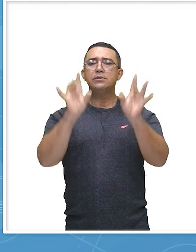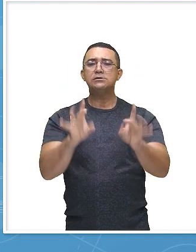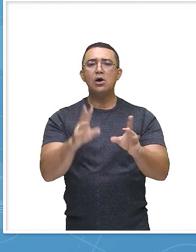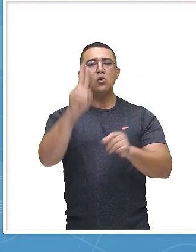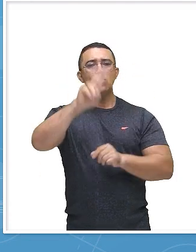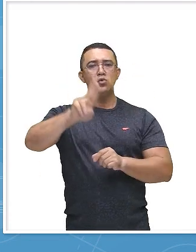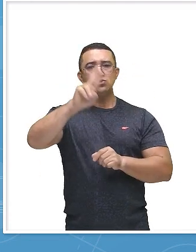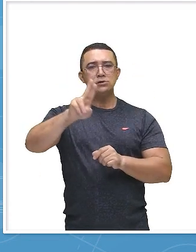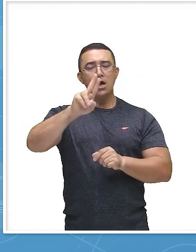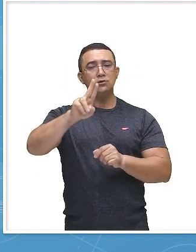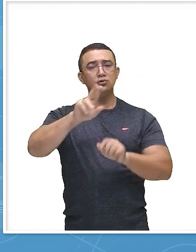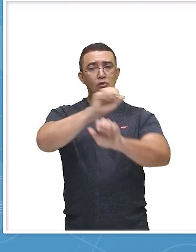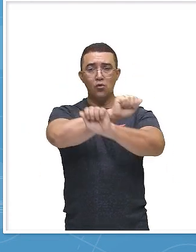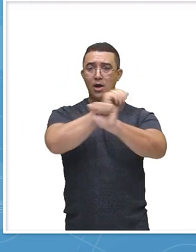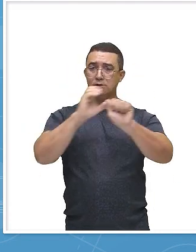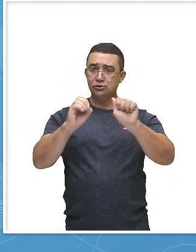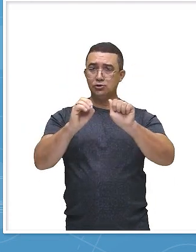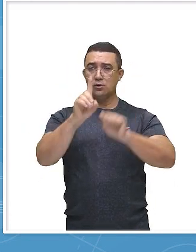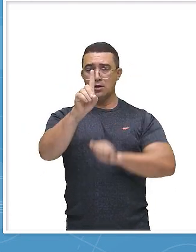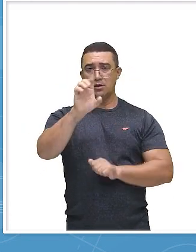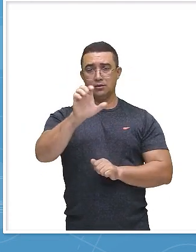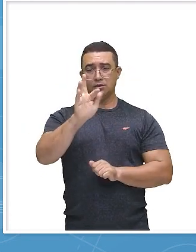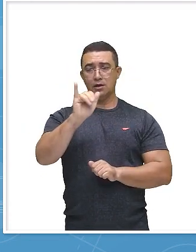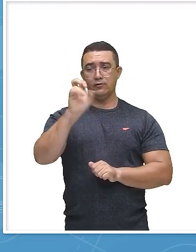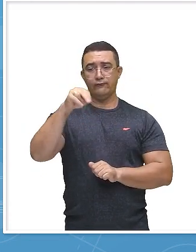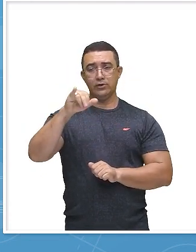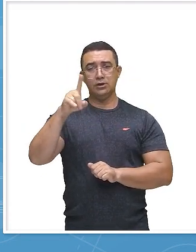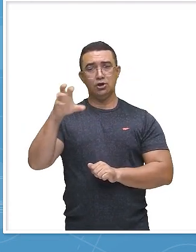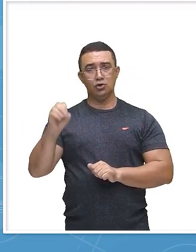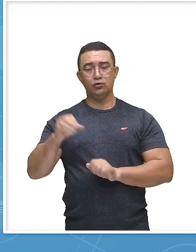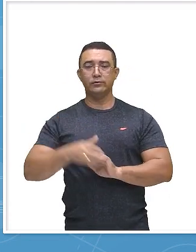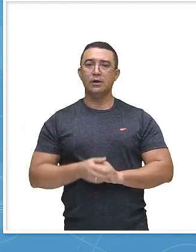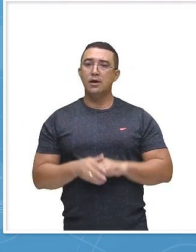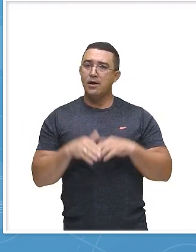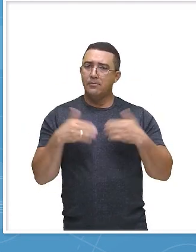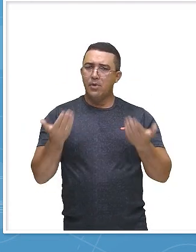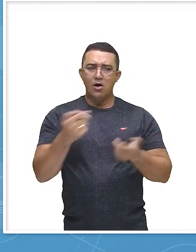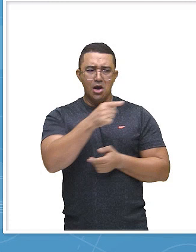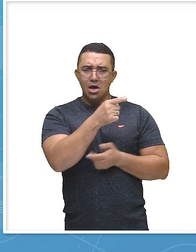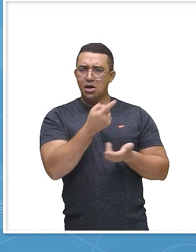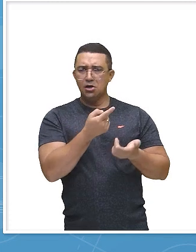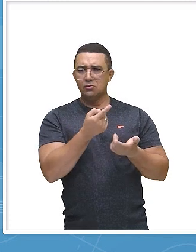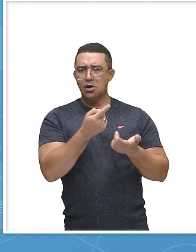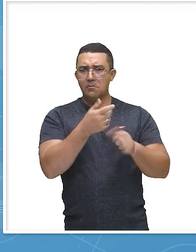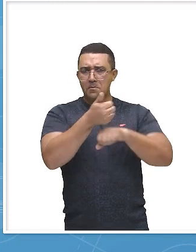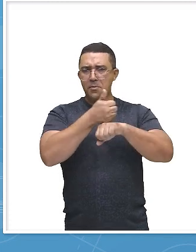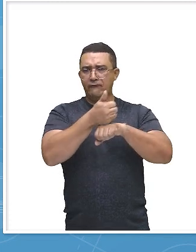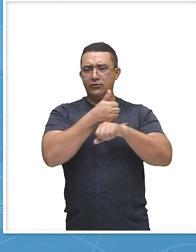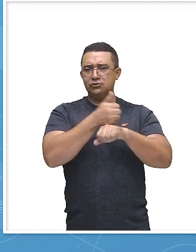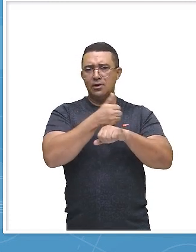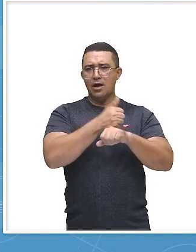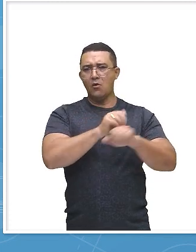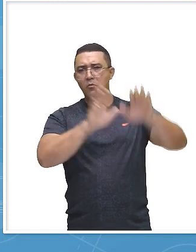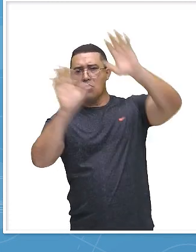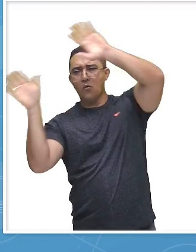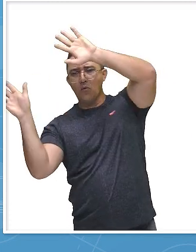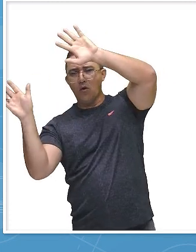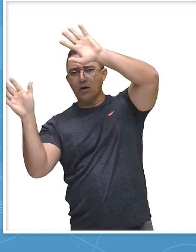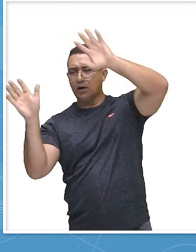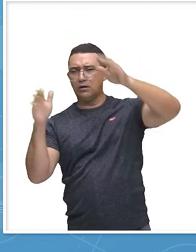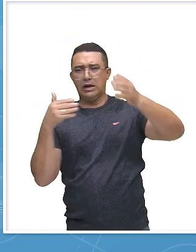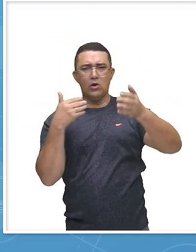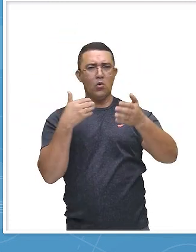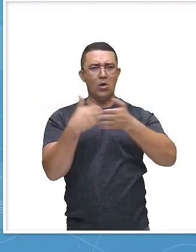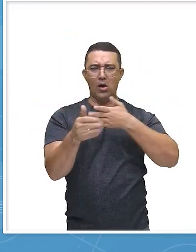empregando o artigo definido para dizer, bem, ele não é um goleirinho aí, ele não é um goleiro, um simples goleiro, ele é